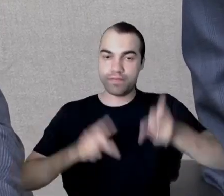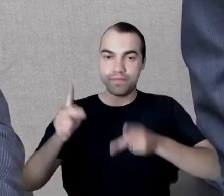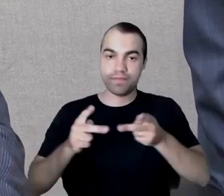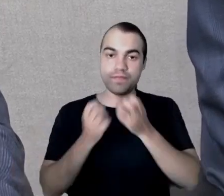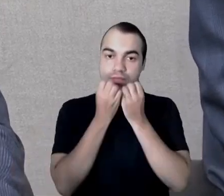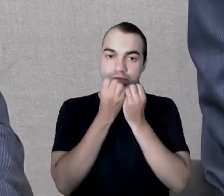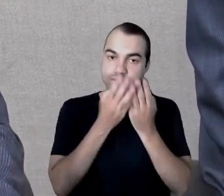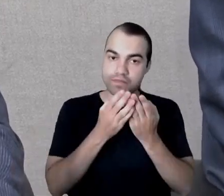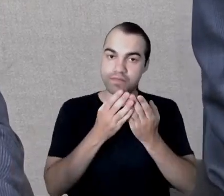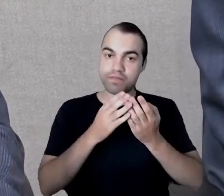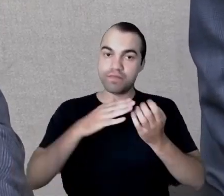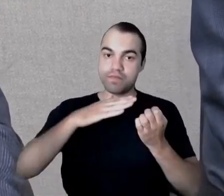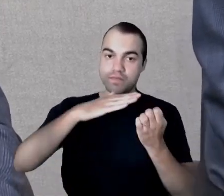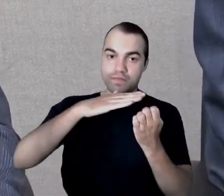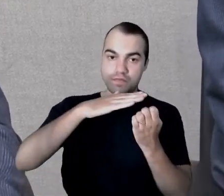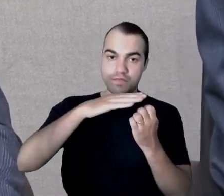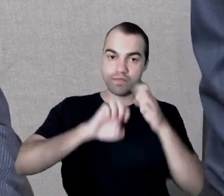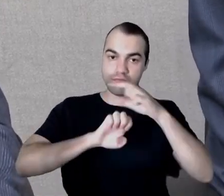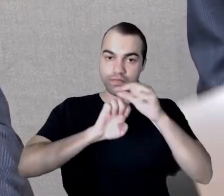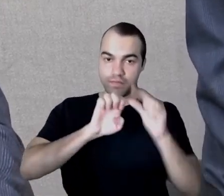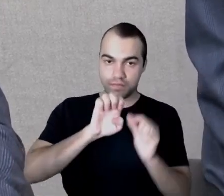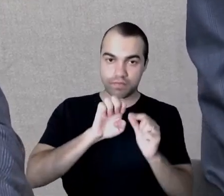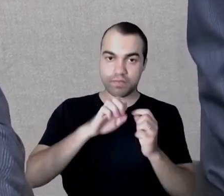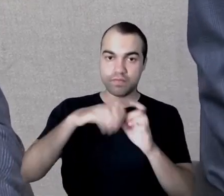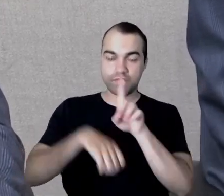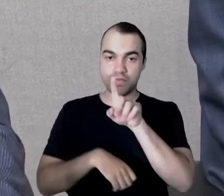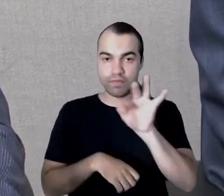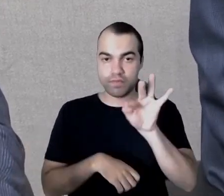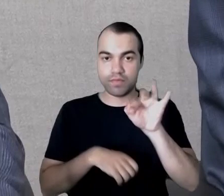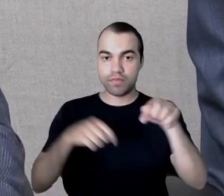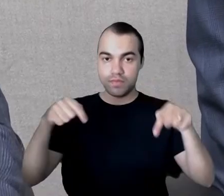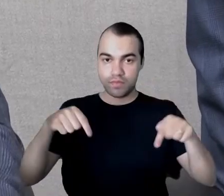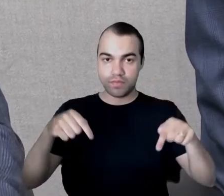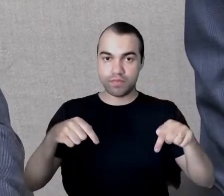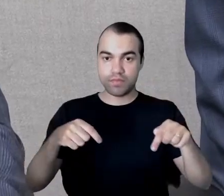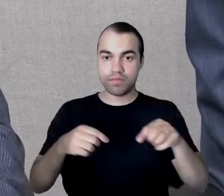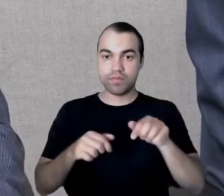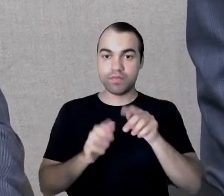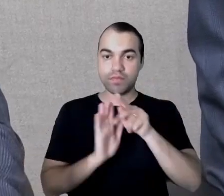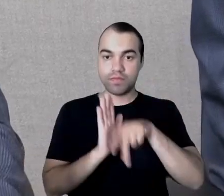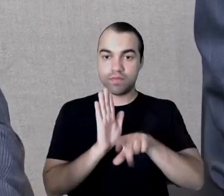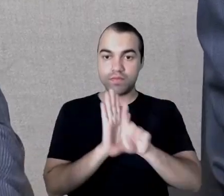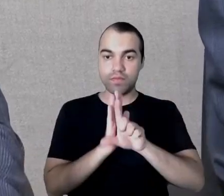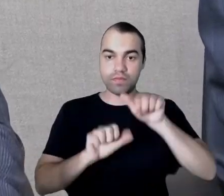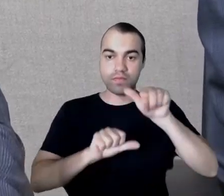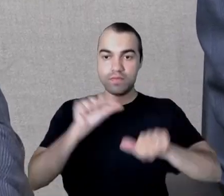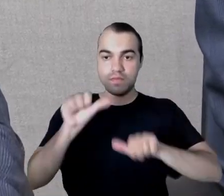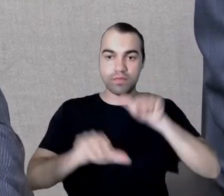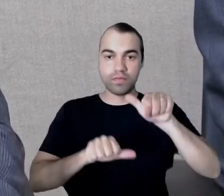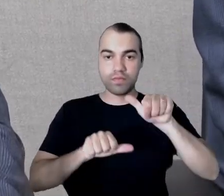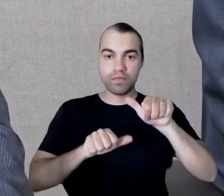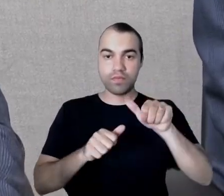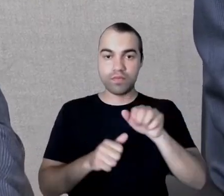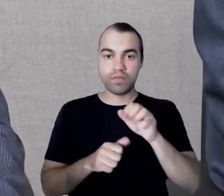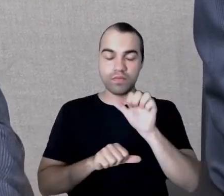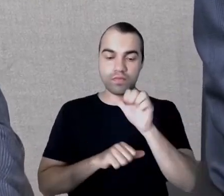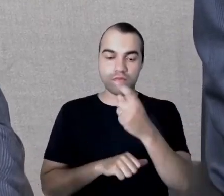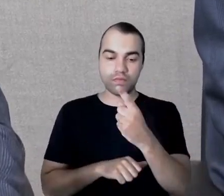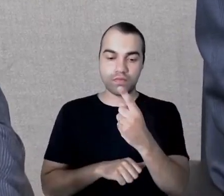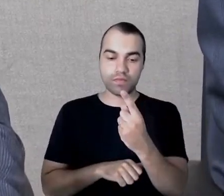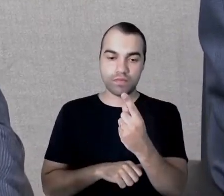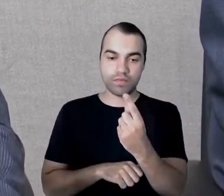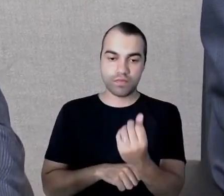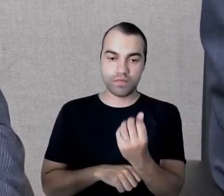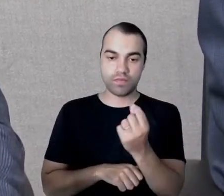os empreendedores do Distrito Federal o projeto Altera a lei número 6138 de 2018